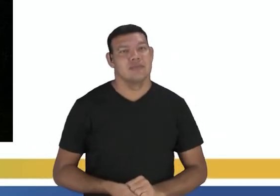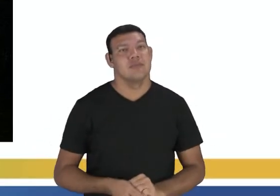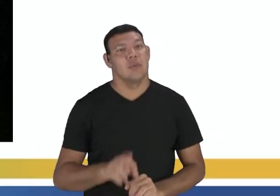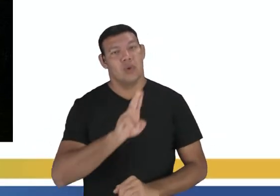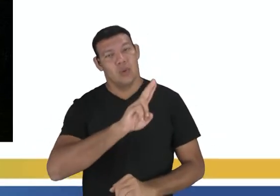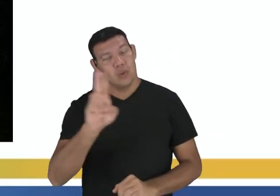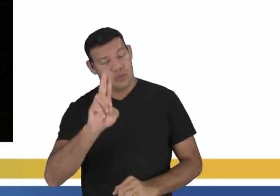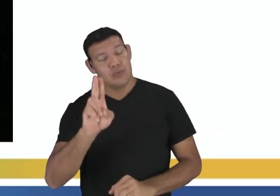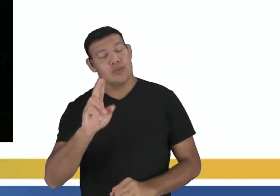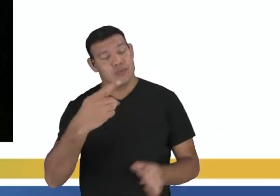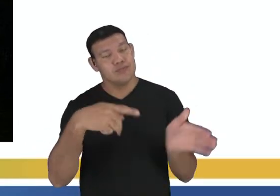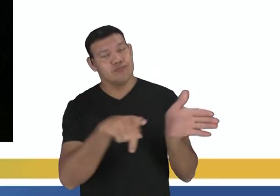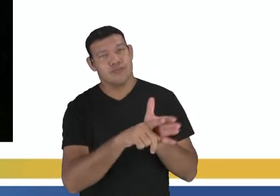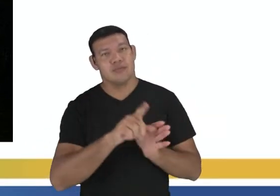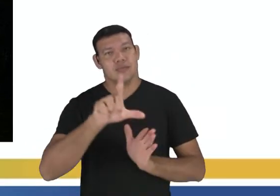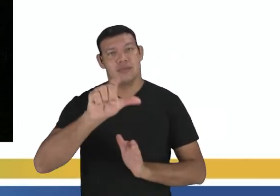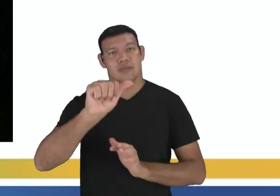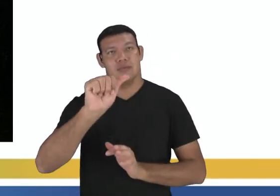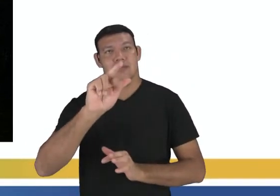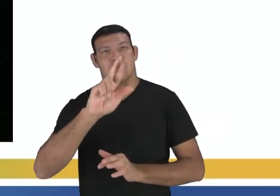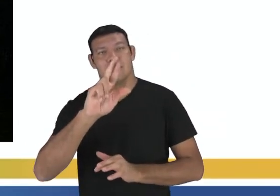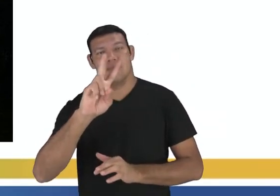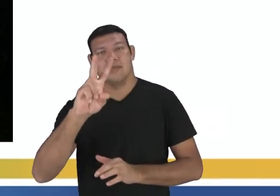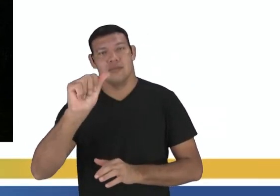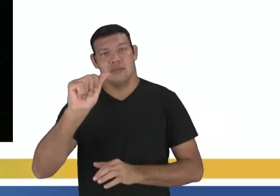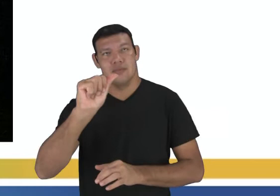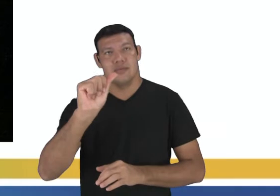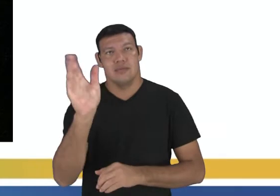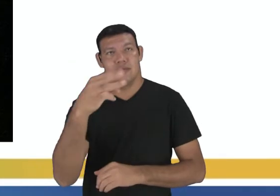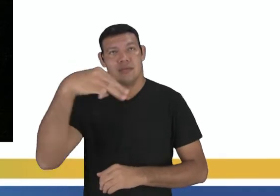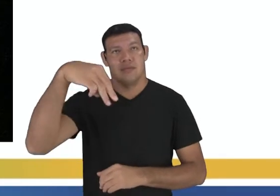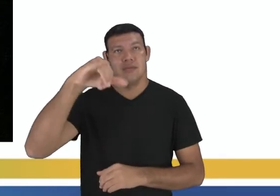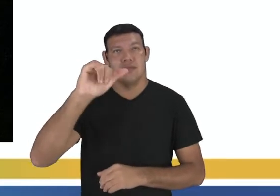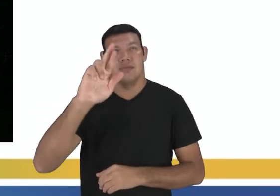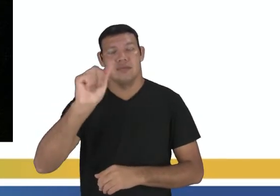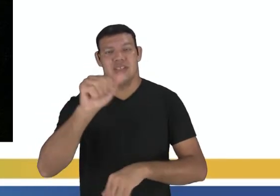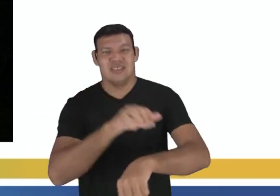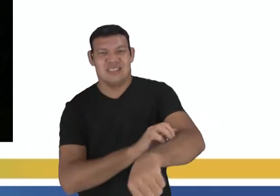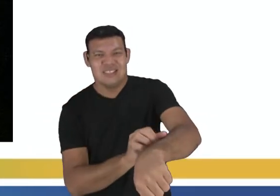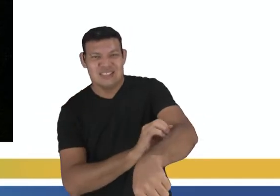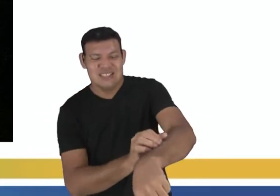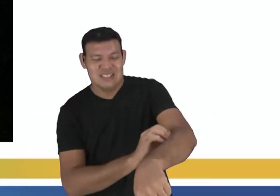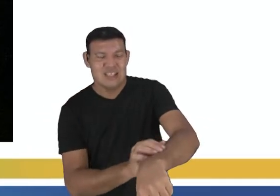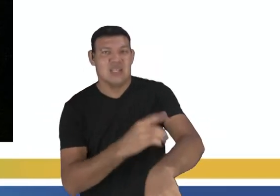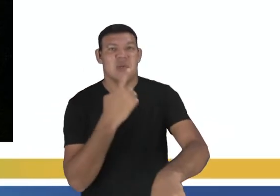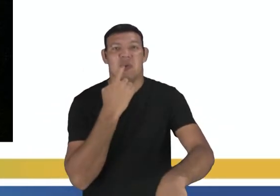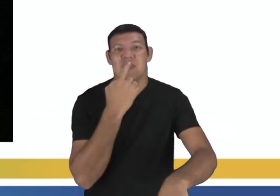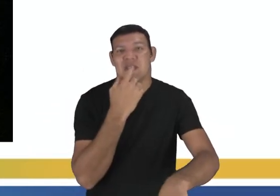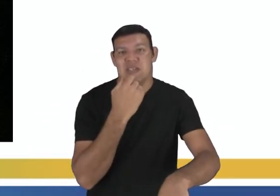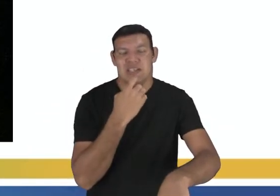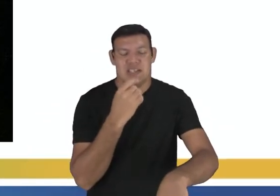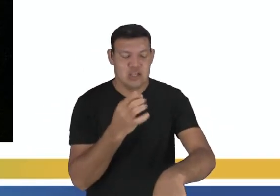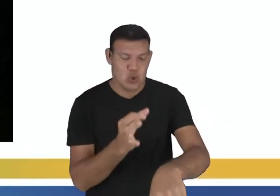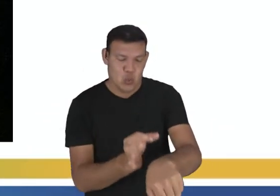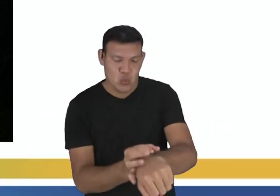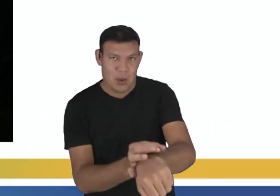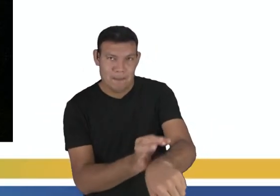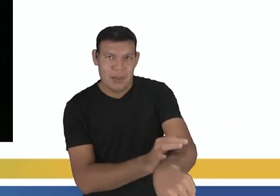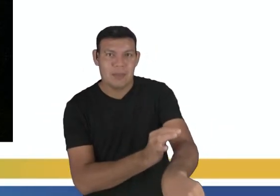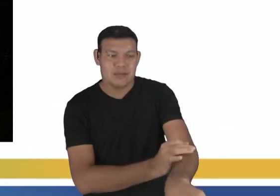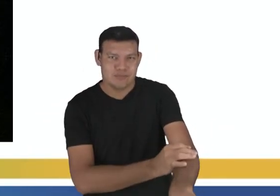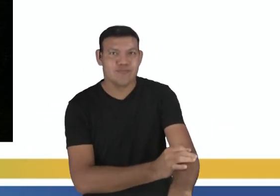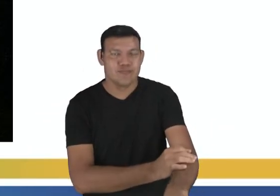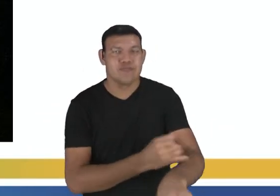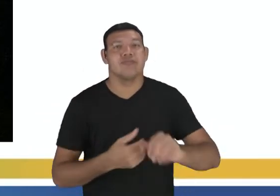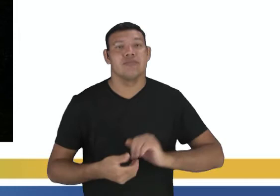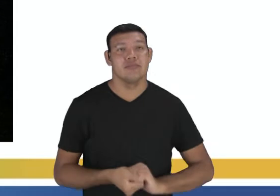o nome é larva migrans, tá? Esse trajeto da larva vai causar coceira, vermelhidão, às vezes algumas feridas,